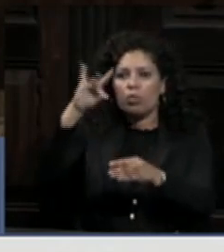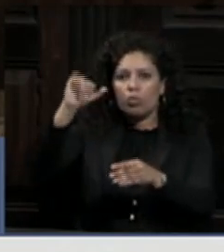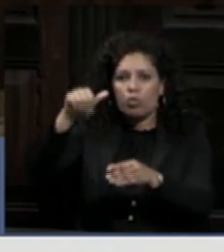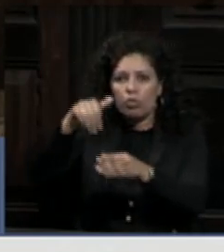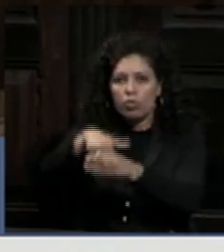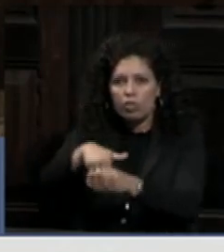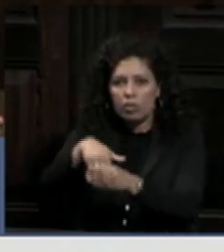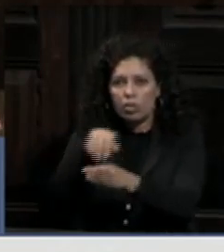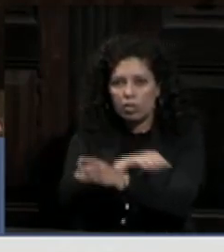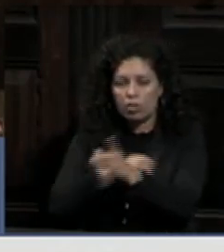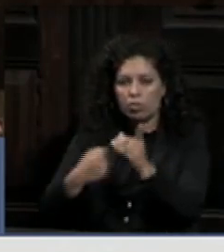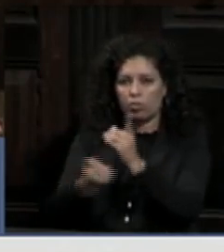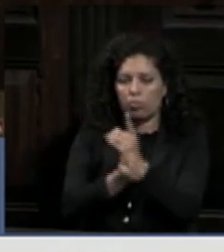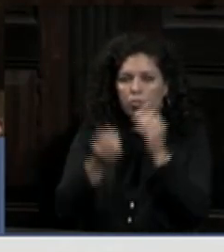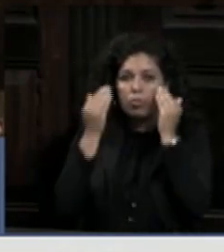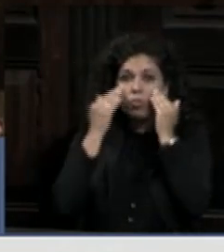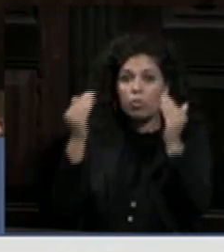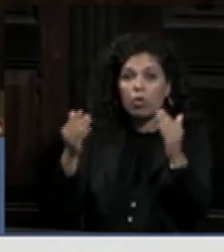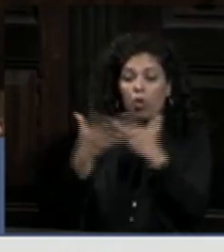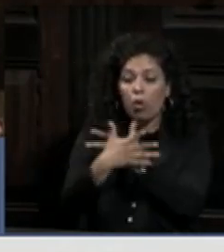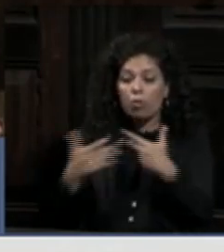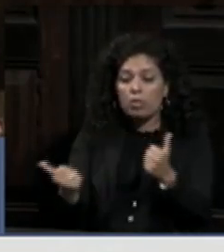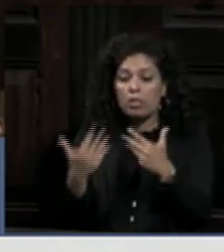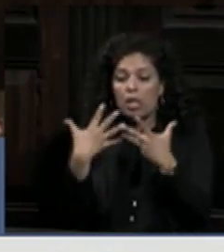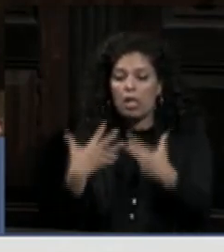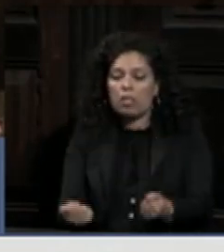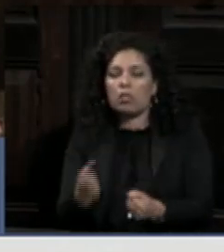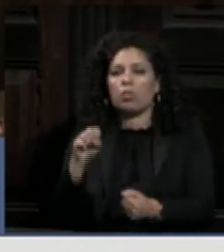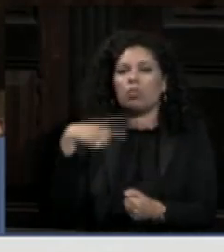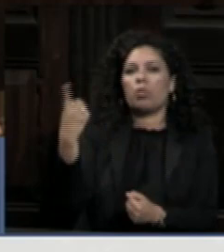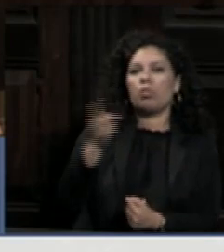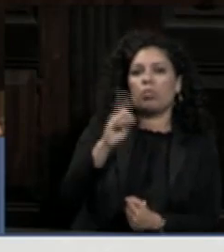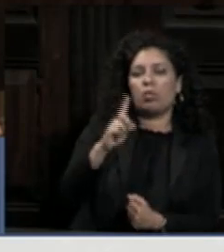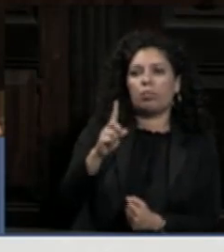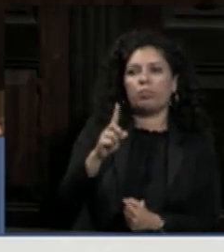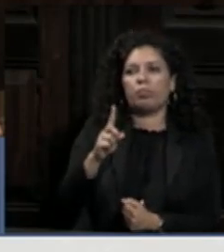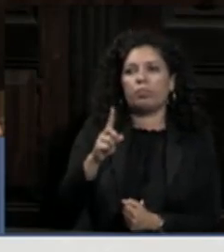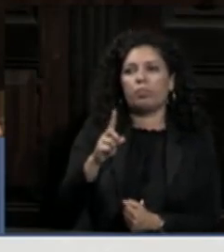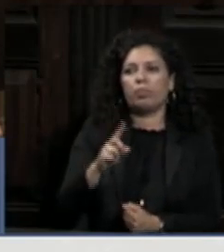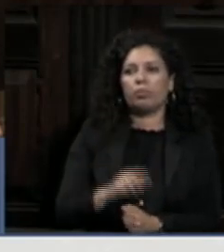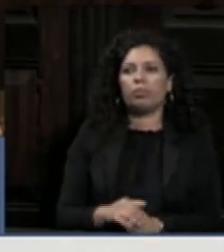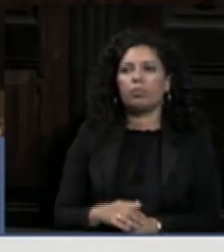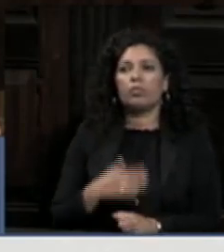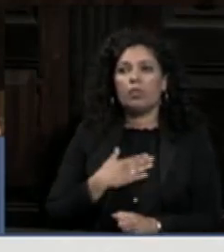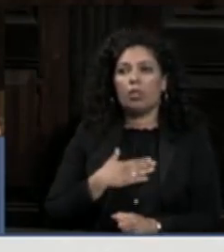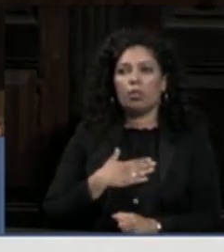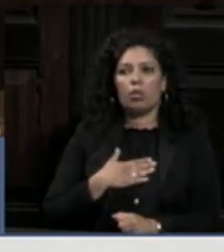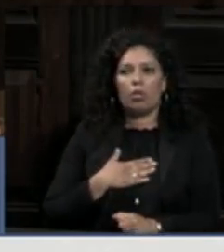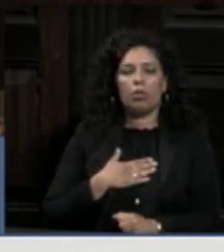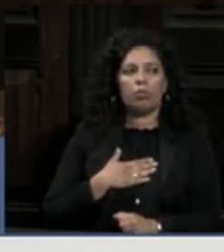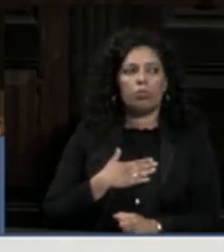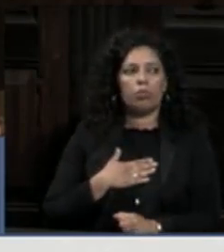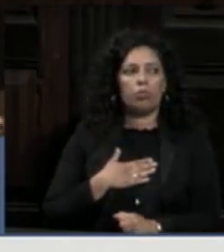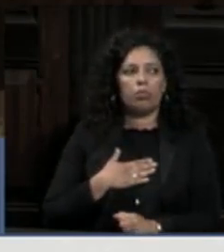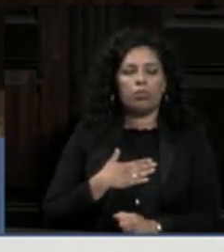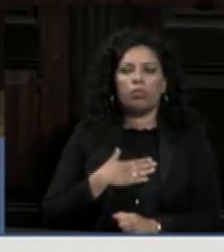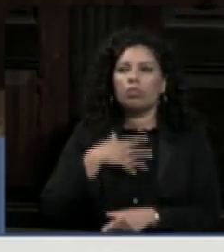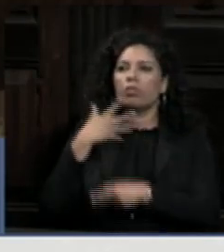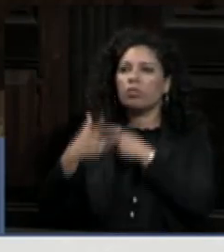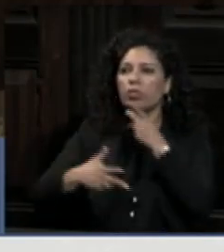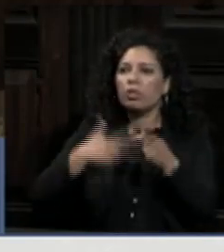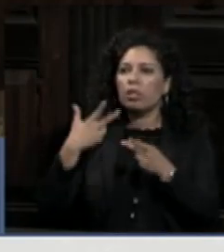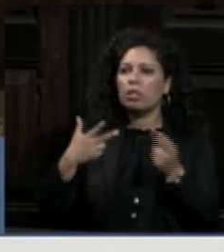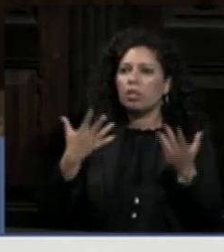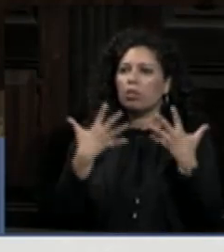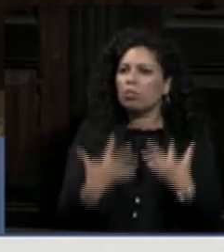sociedade então naquele momento manifestei que era radicalmente contra